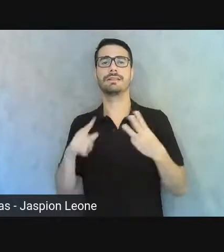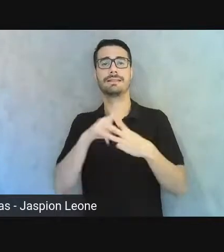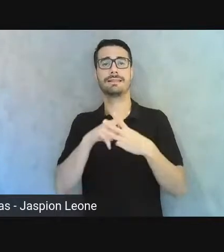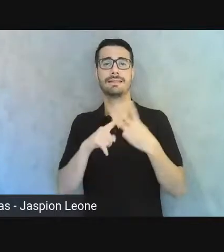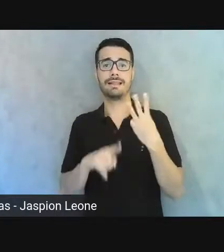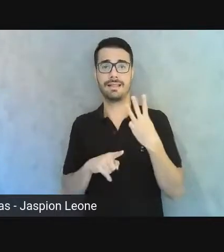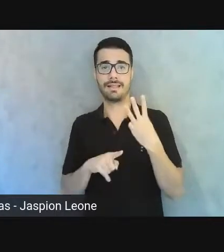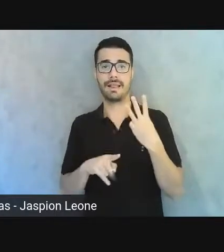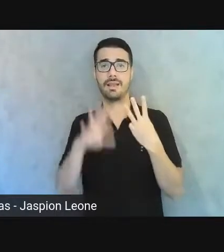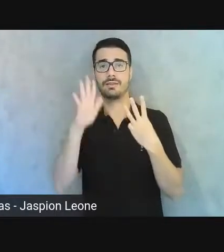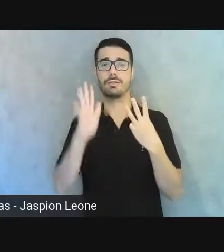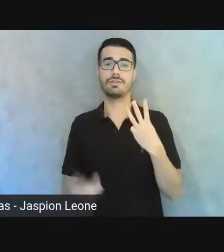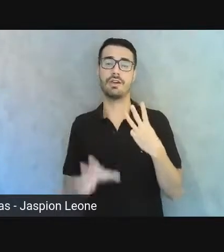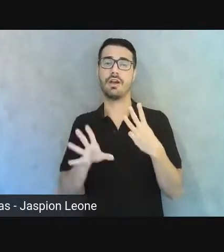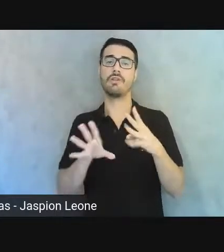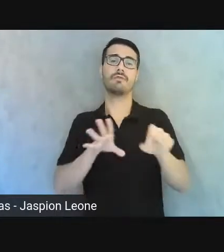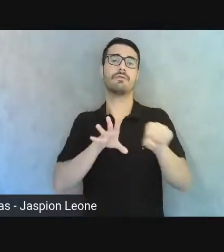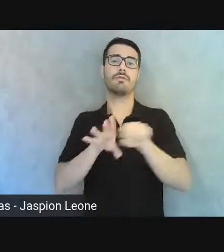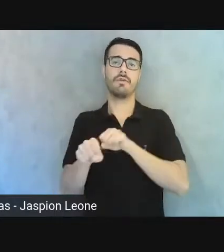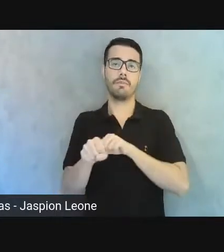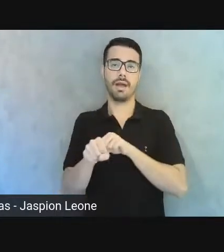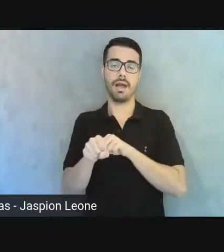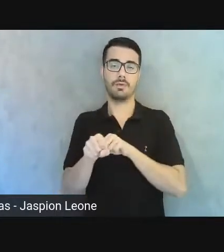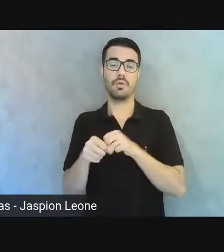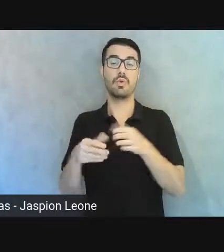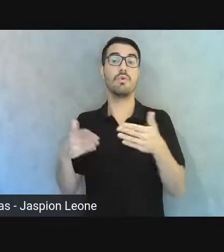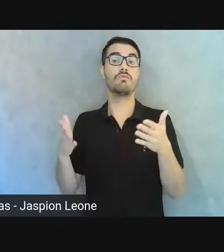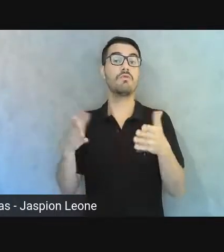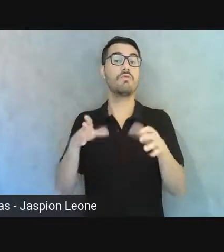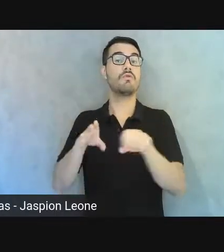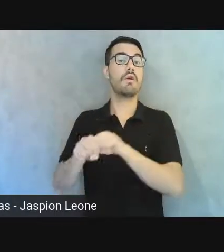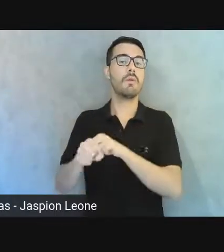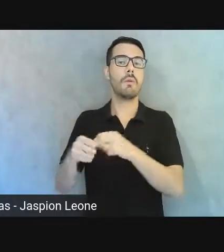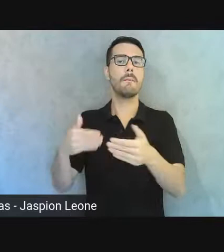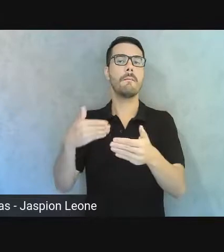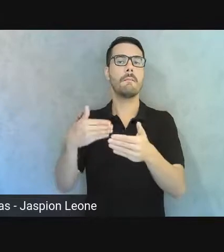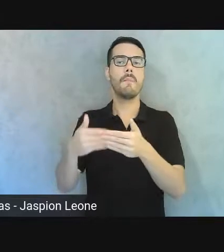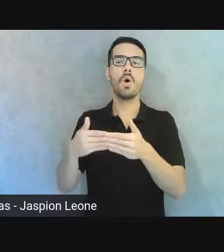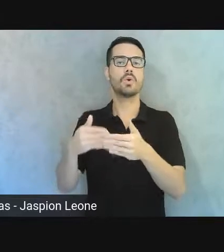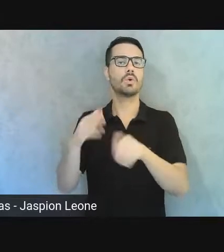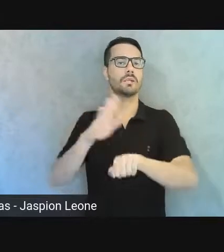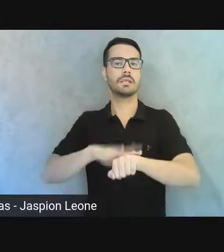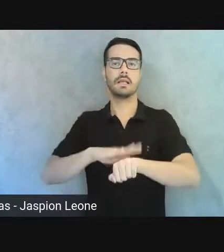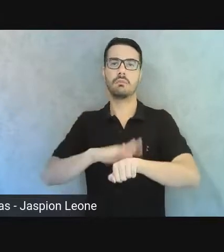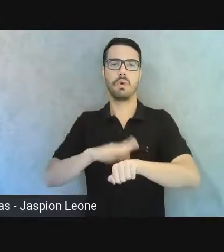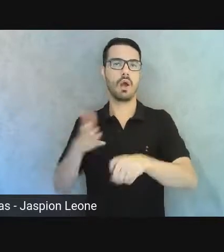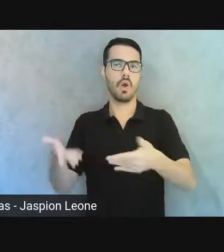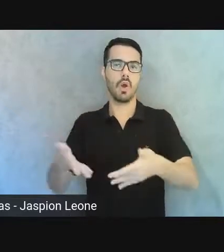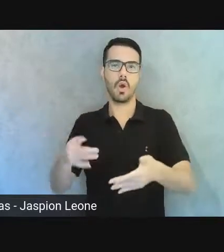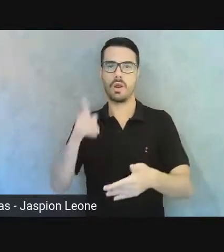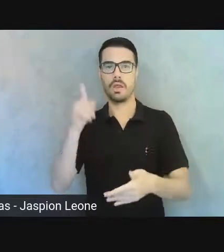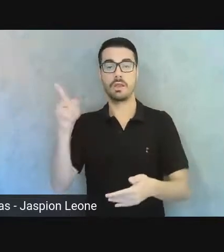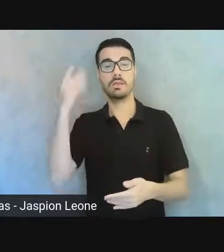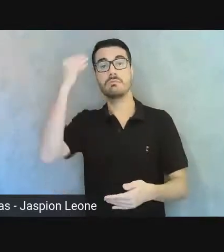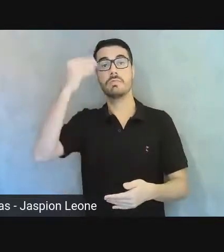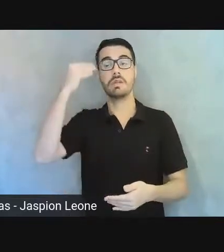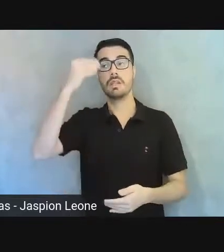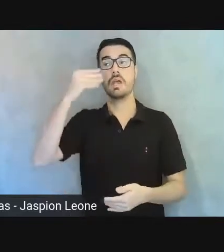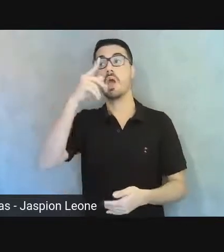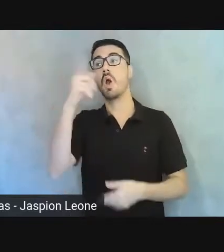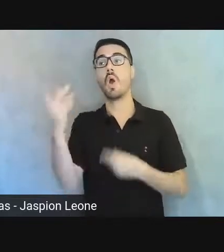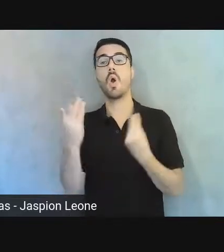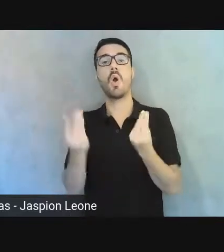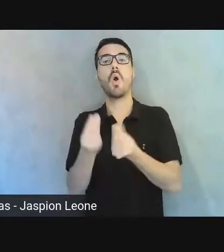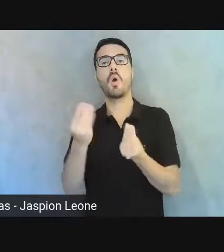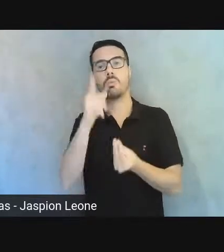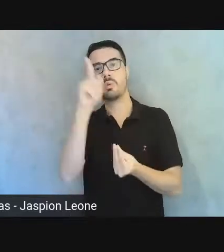do mestrado, egressos recentes do mestrado, eles vão contar para a gente a experiência que eles tiveram